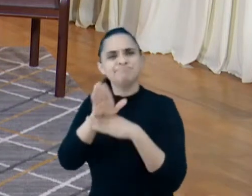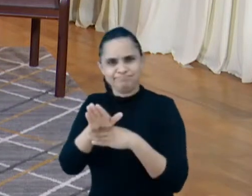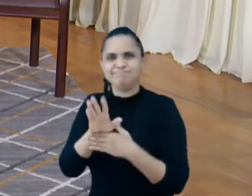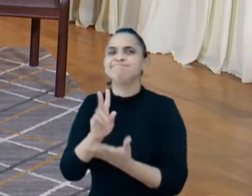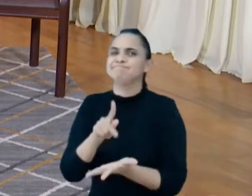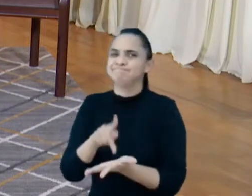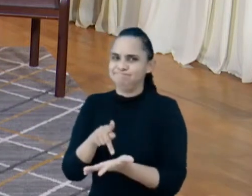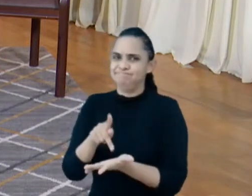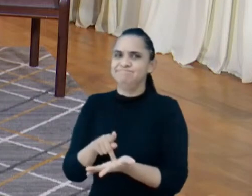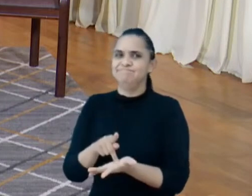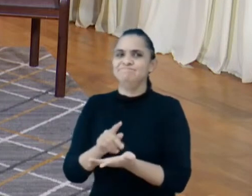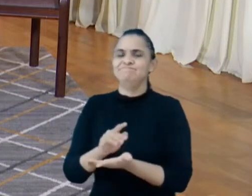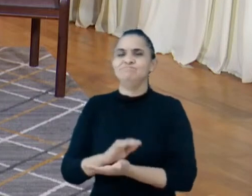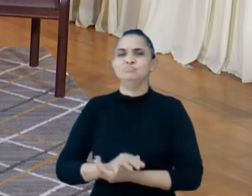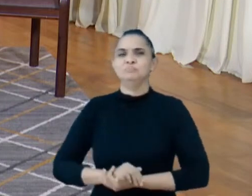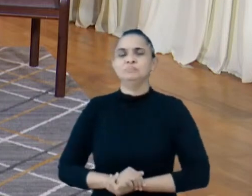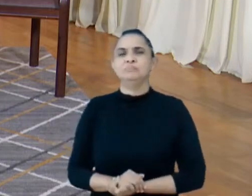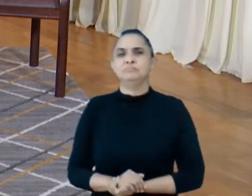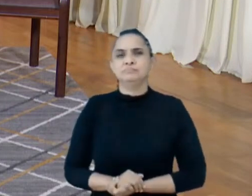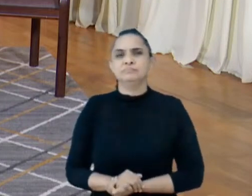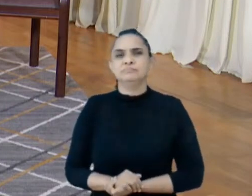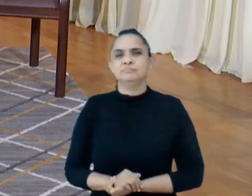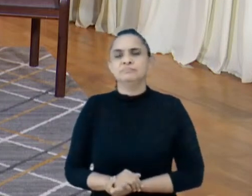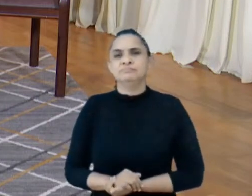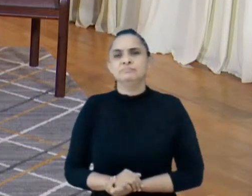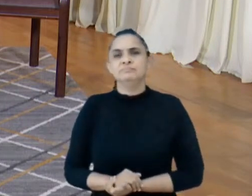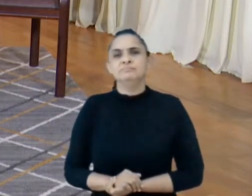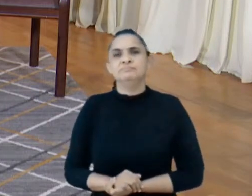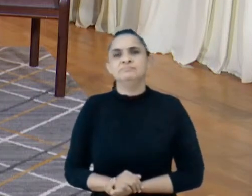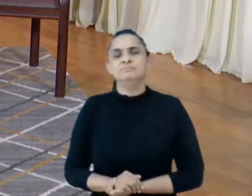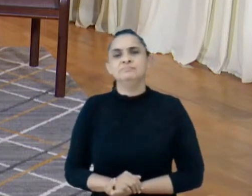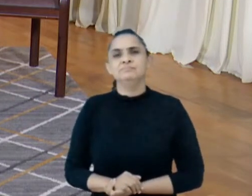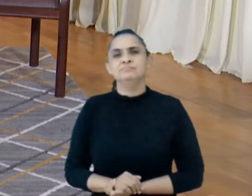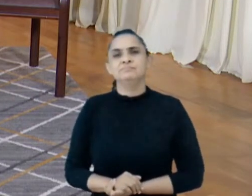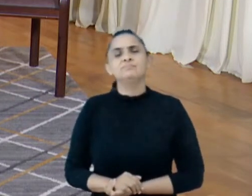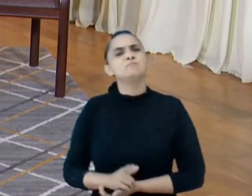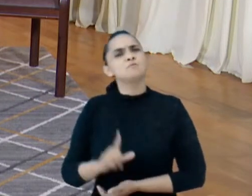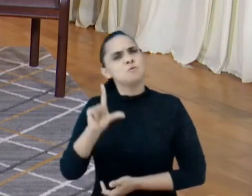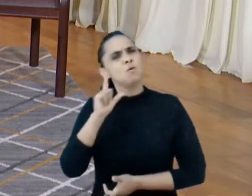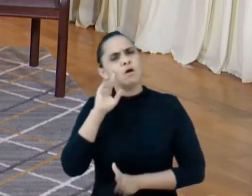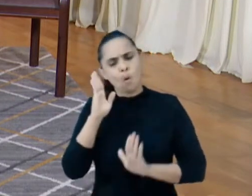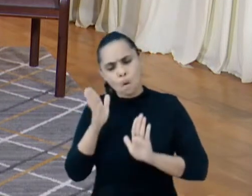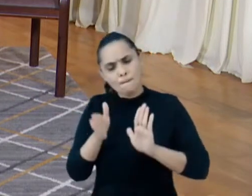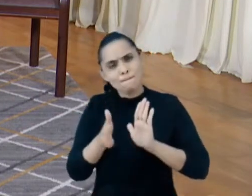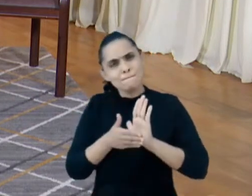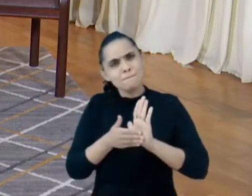aqui estava presente o princípio do direito.